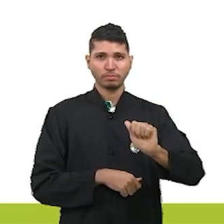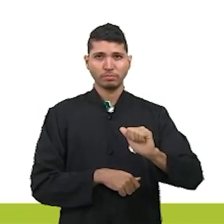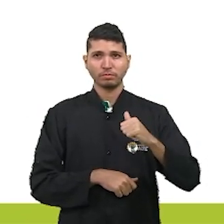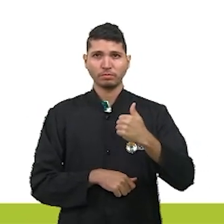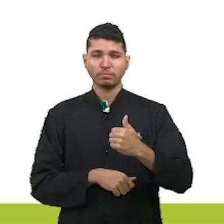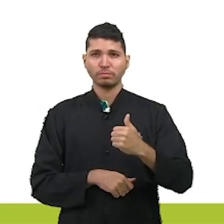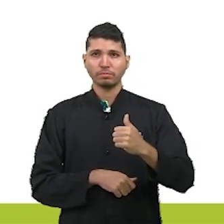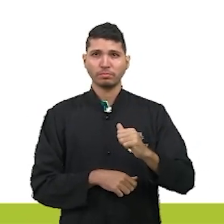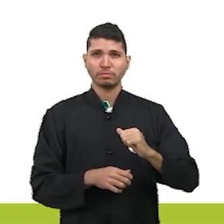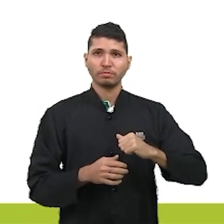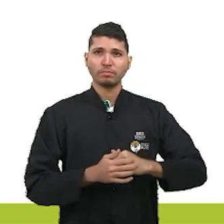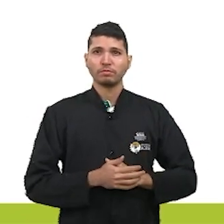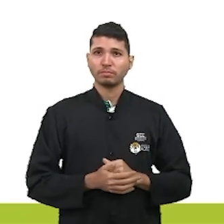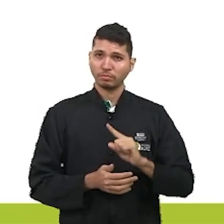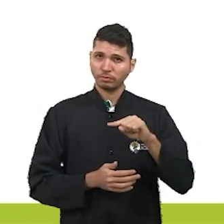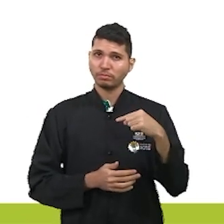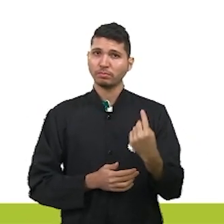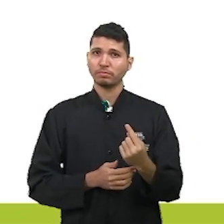T.